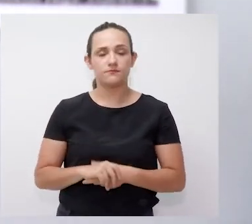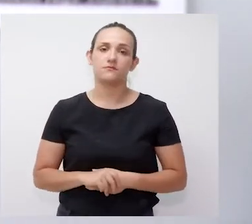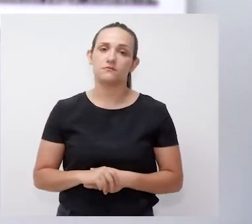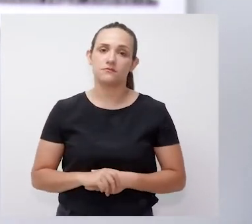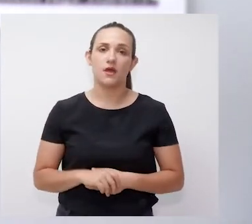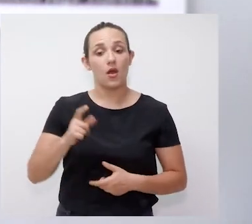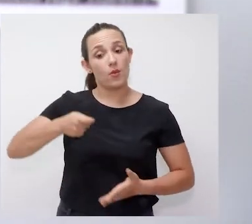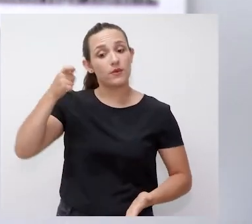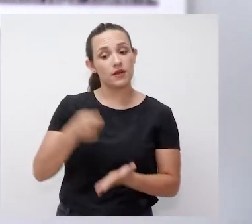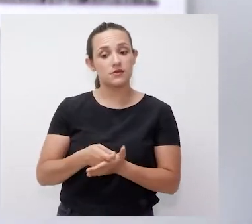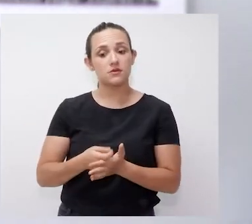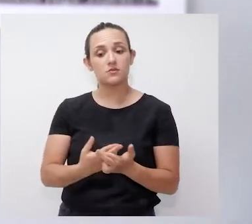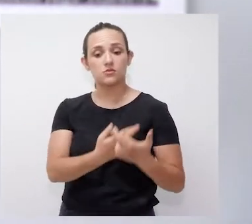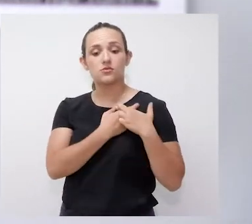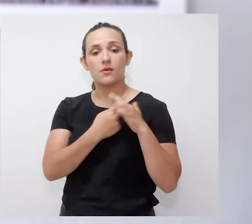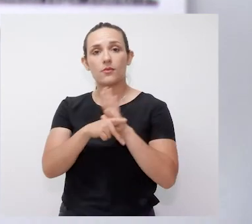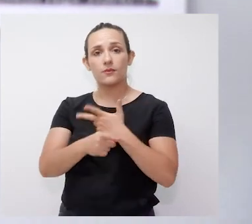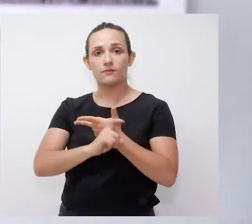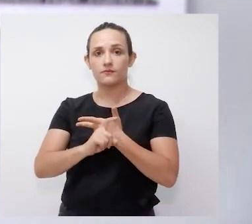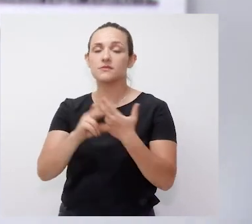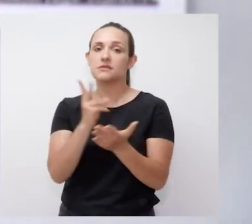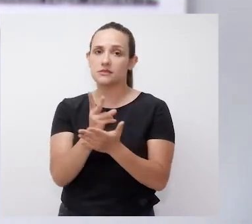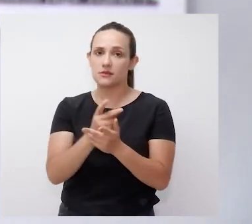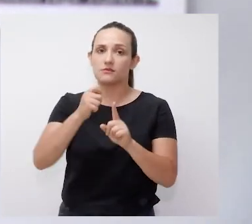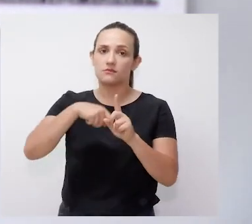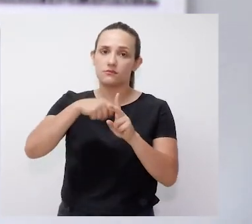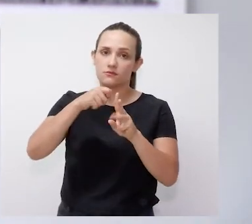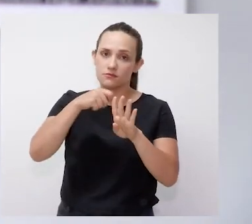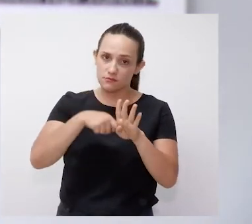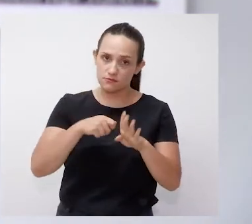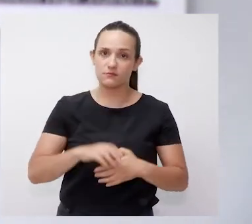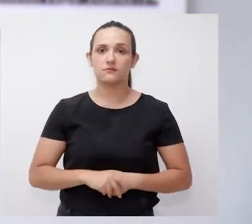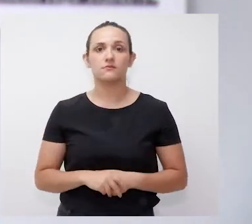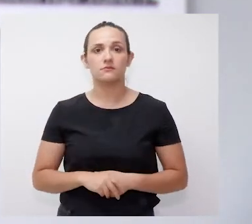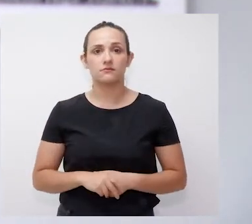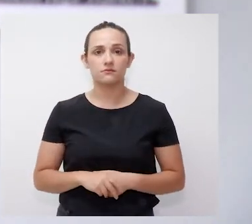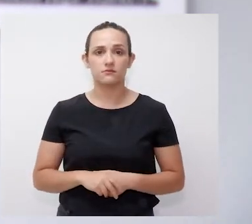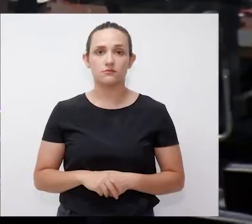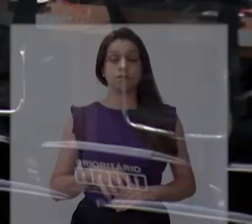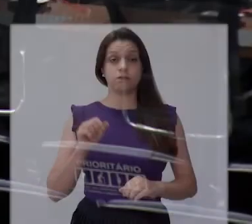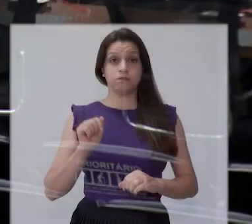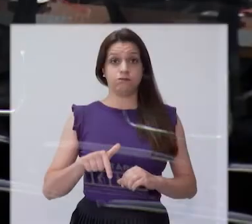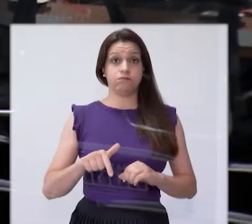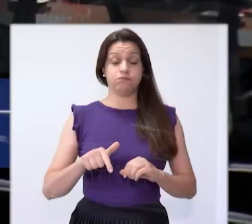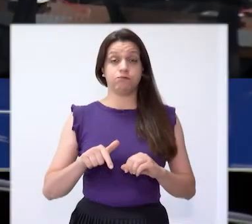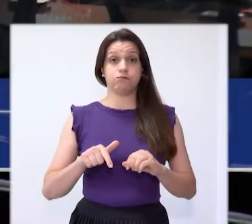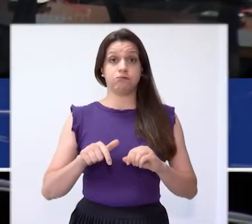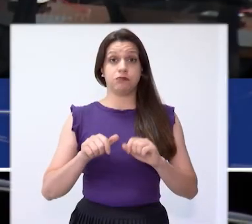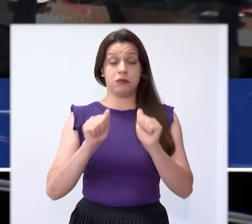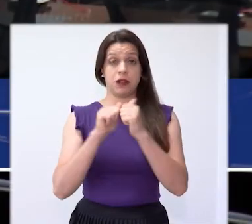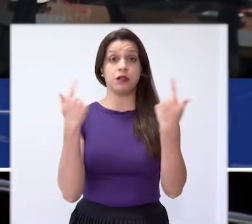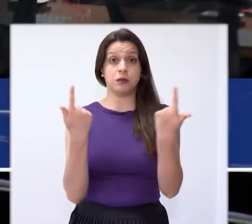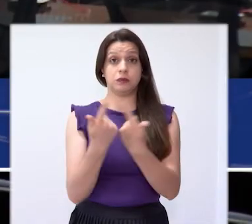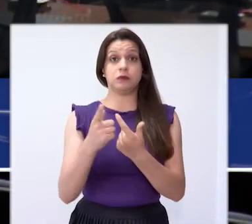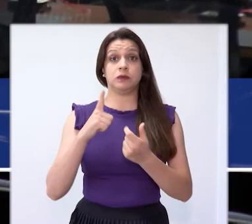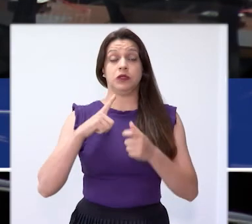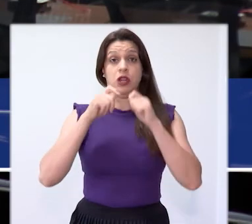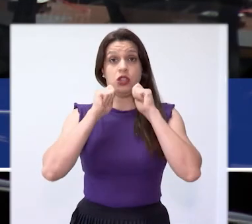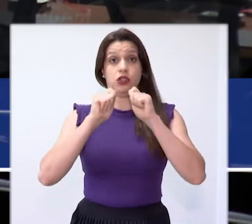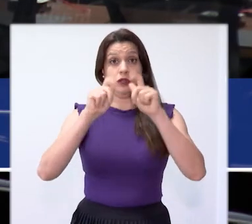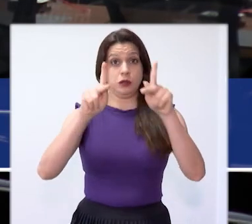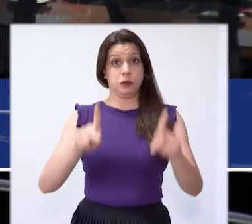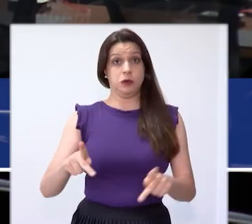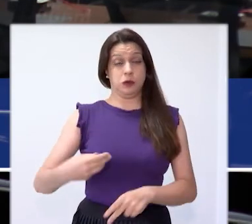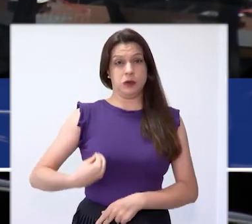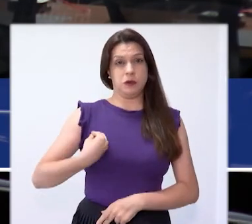A apresentação deste relatório é uma obrigação do Executivo a cada 4 meses. A Comissão de Saúde da Assembleia Legislativa